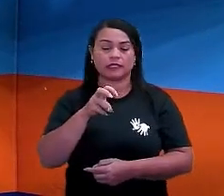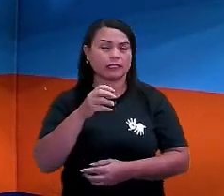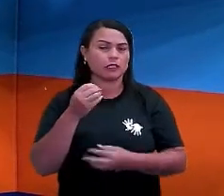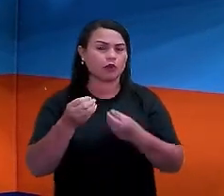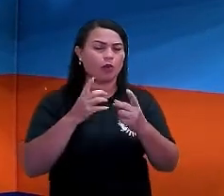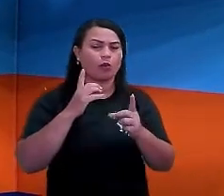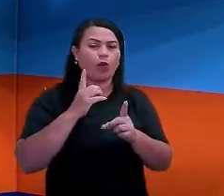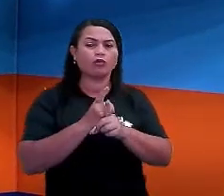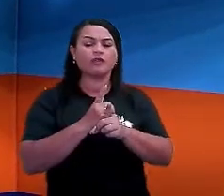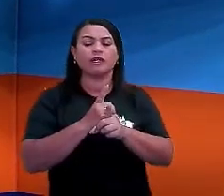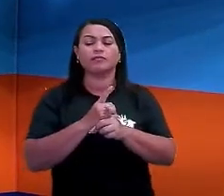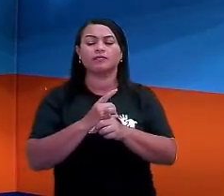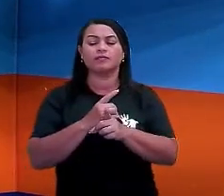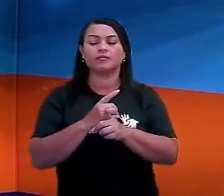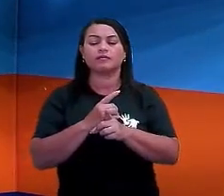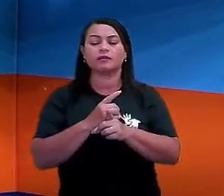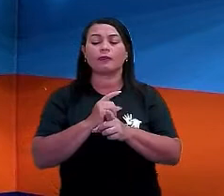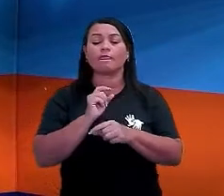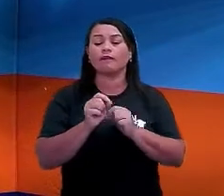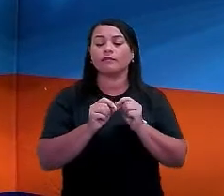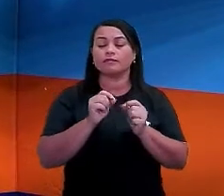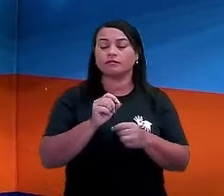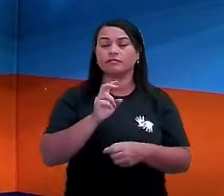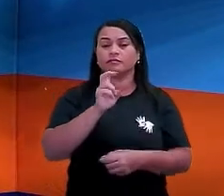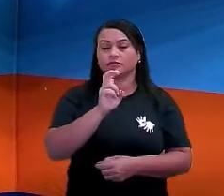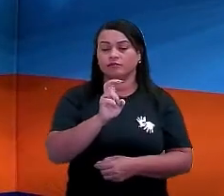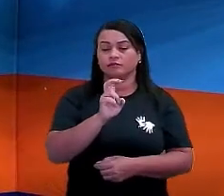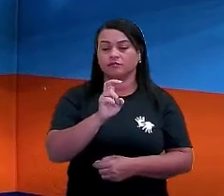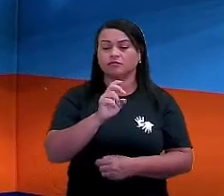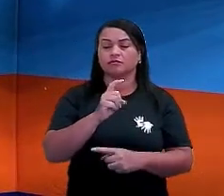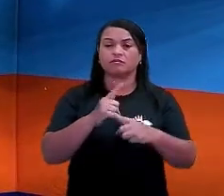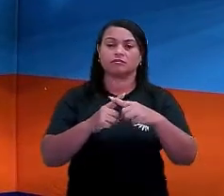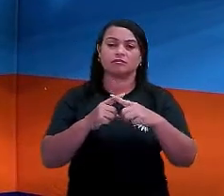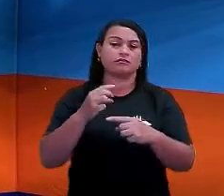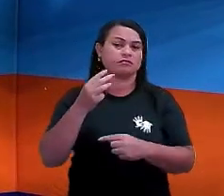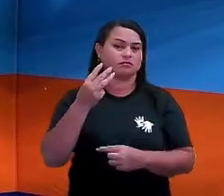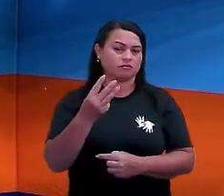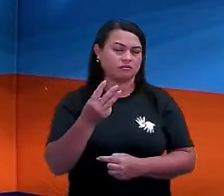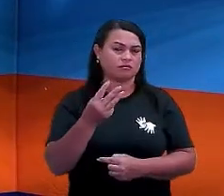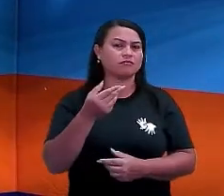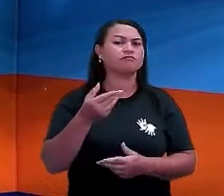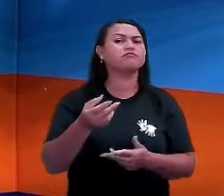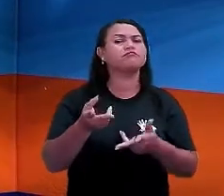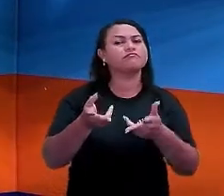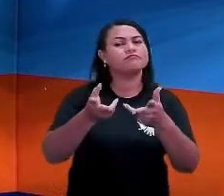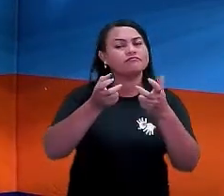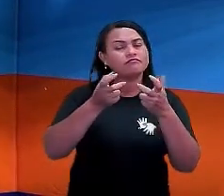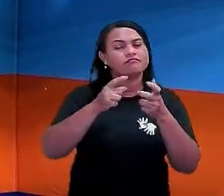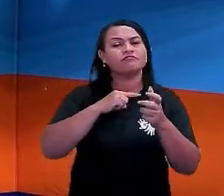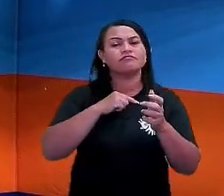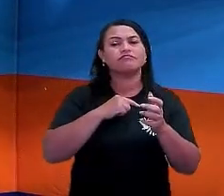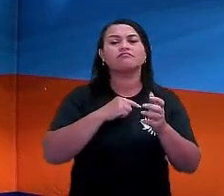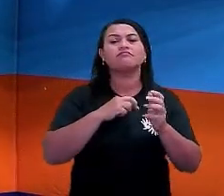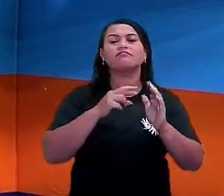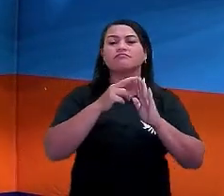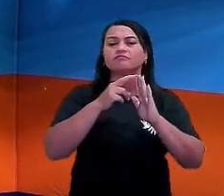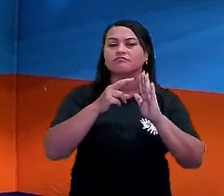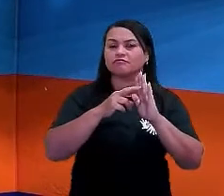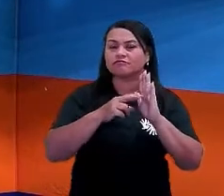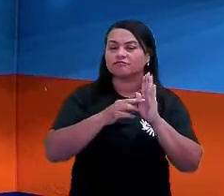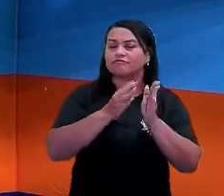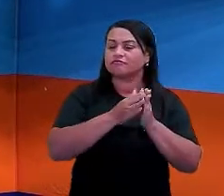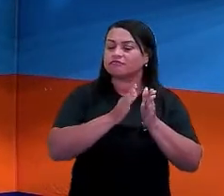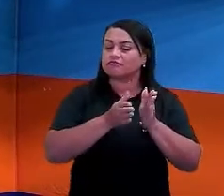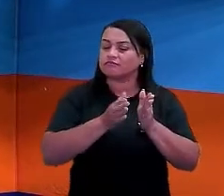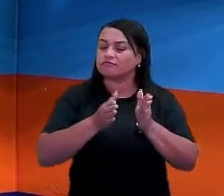consegue descobrir aqui também, vai ser quem? 5 vezes o 3. E a gente percebe que há uma